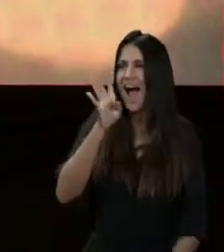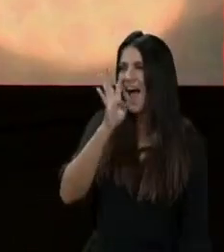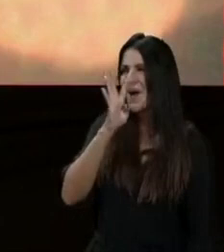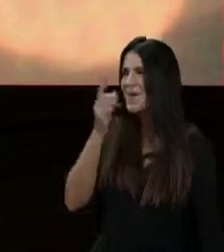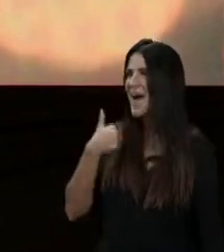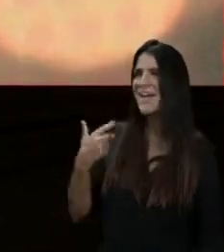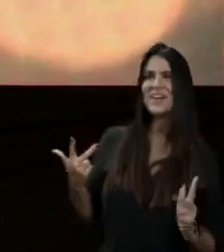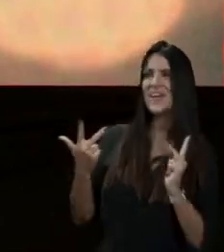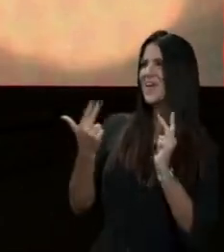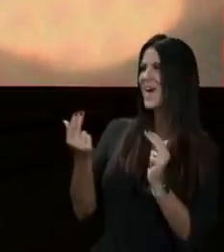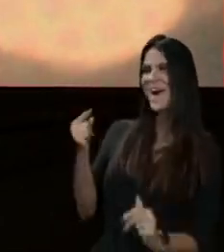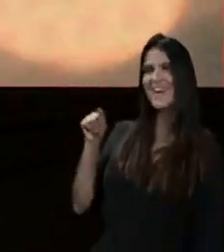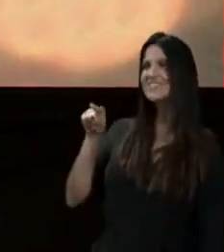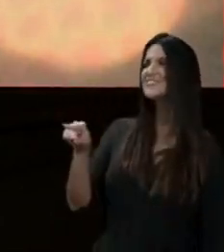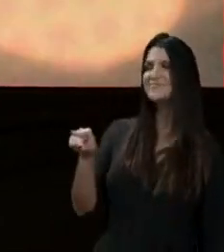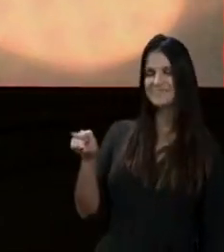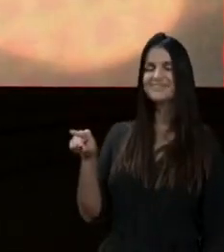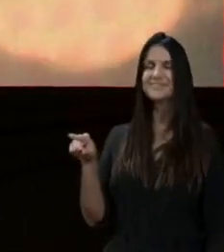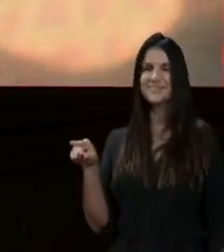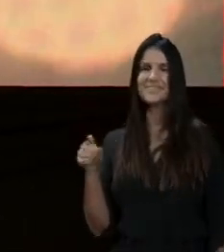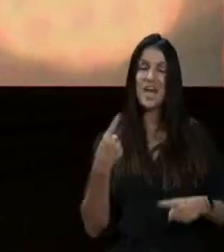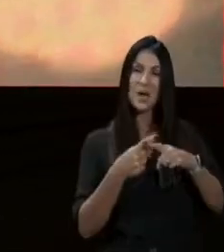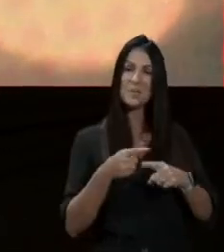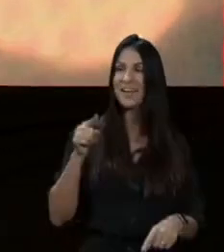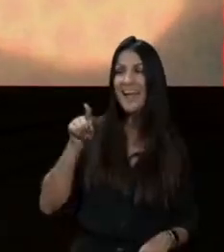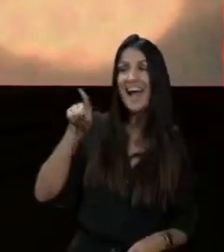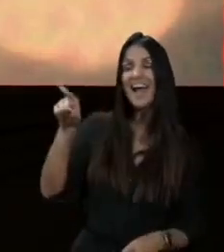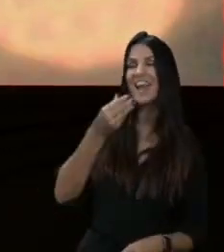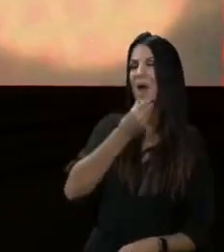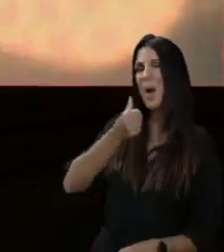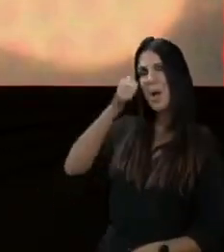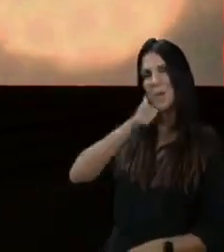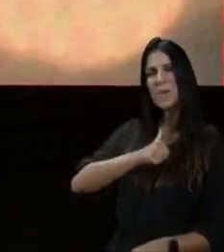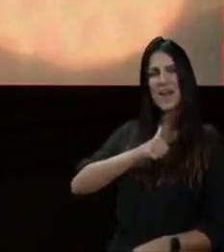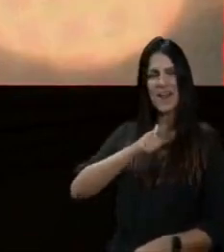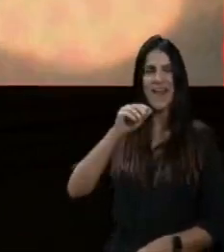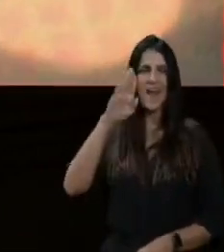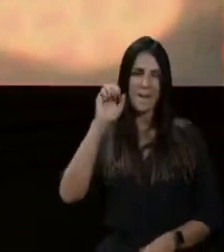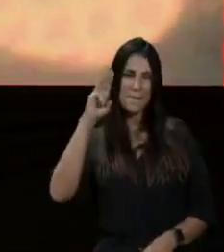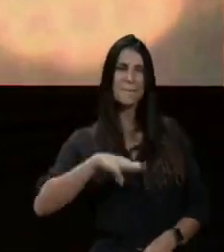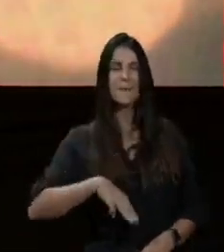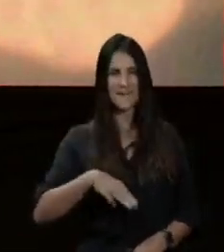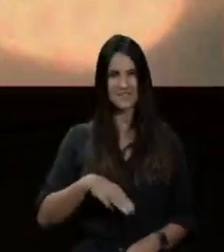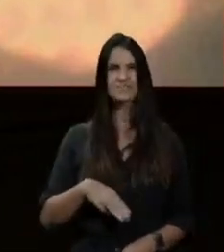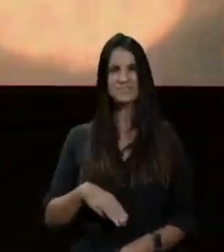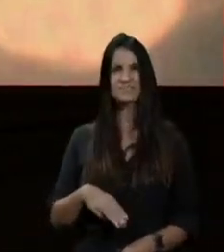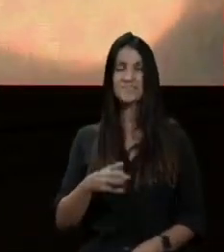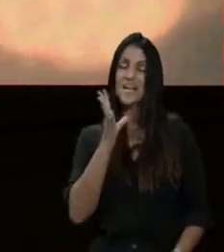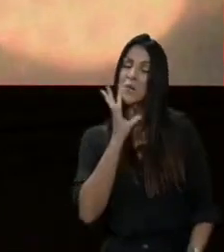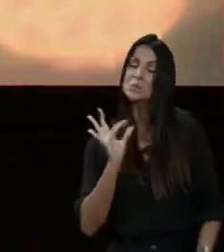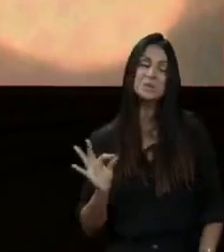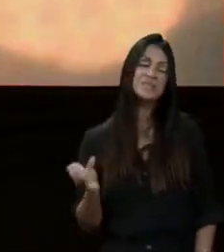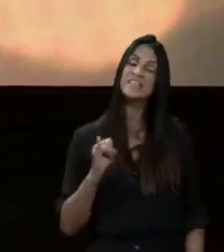é que nem aquela moça ali é porque ali tá um homem de bem ali tem uma mulher de bem eu não sei se você já entregou